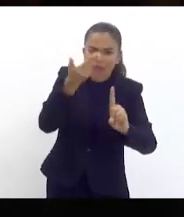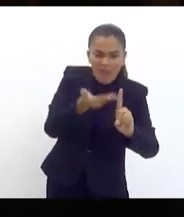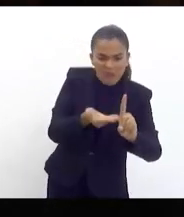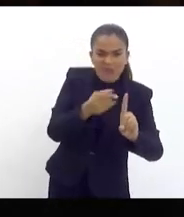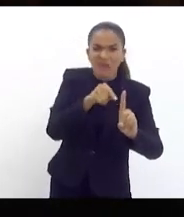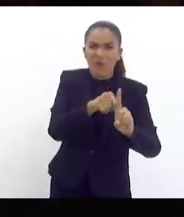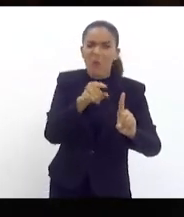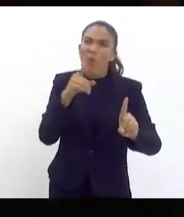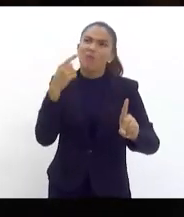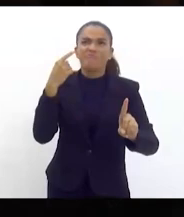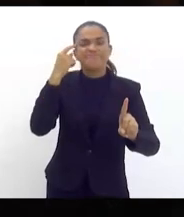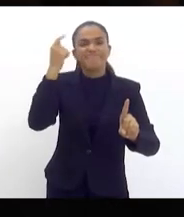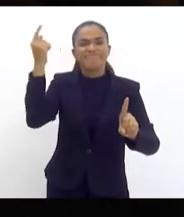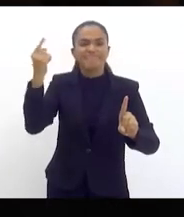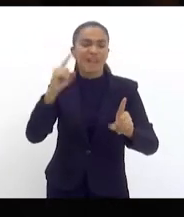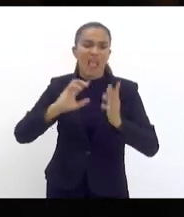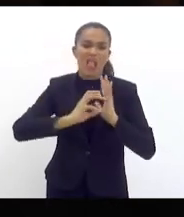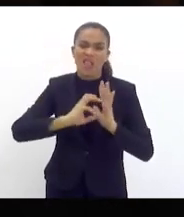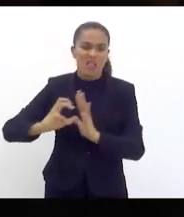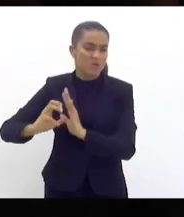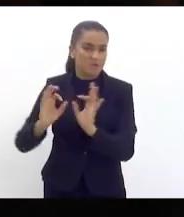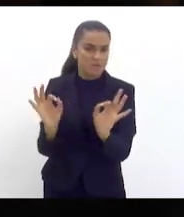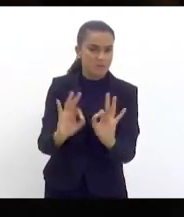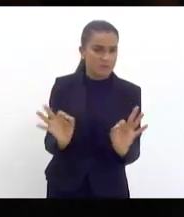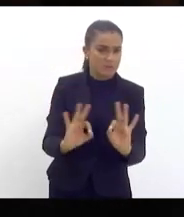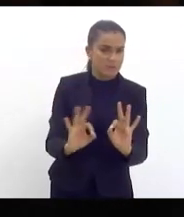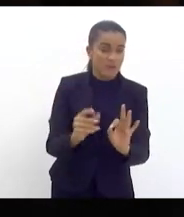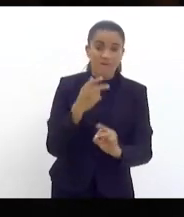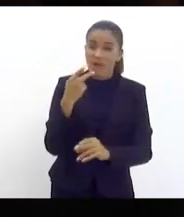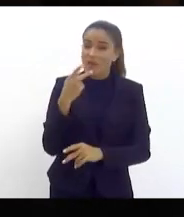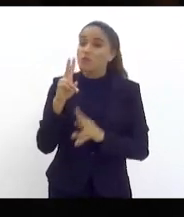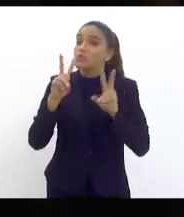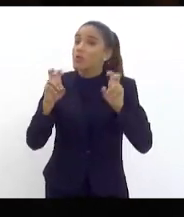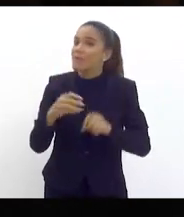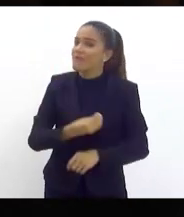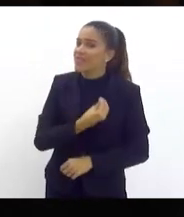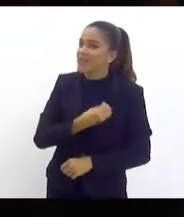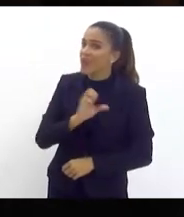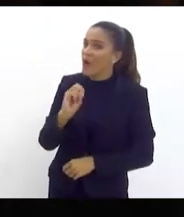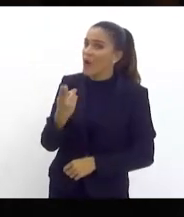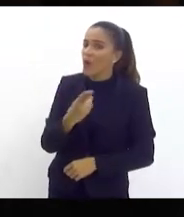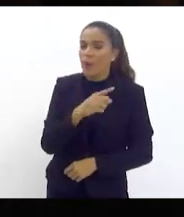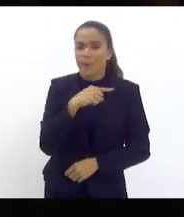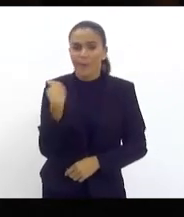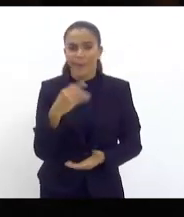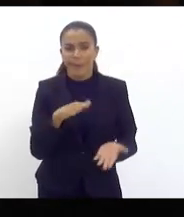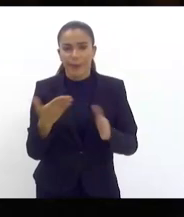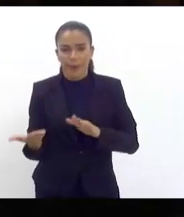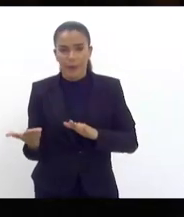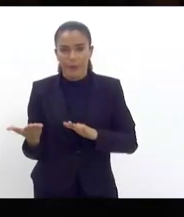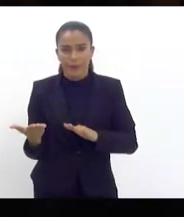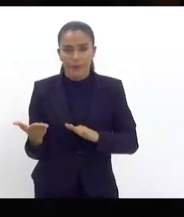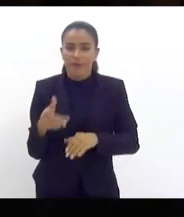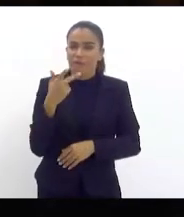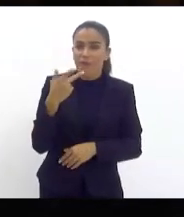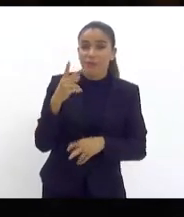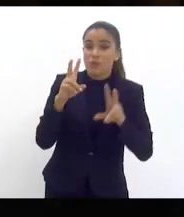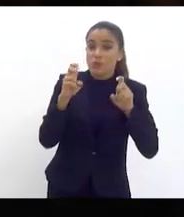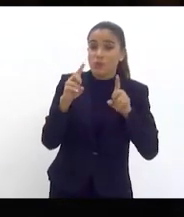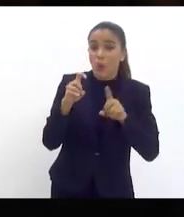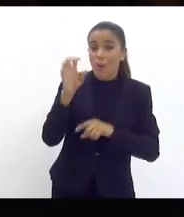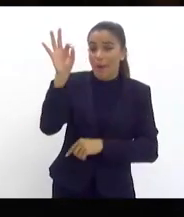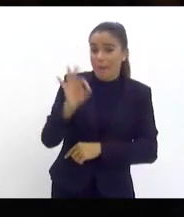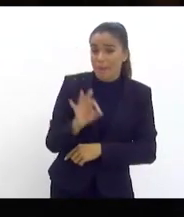por uma lógica ou pauta ideológica. A gente está falando de vida ou de morte. A gente está falando de uma parcela